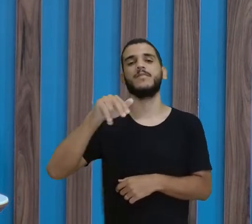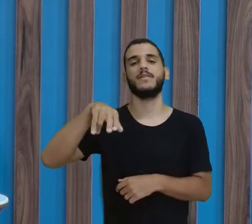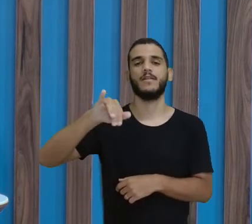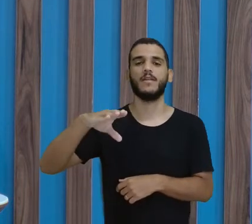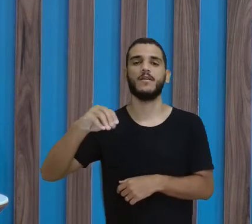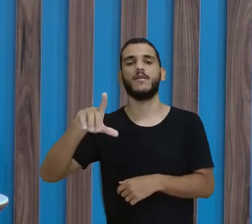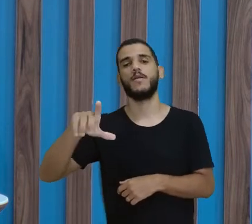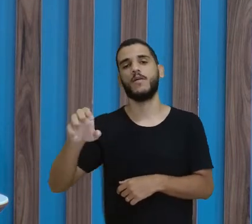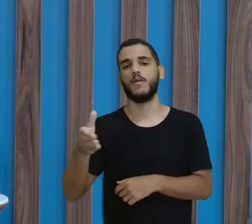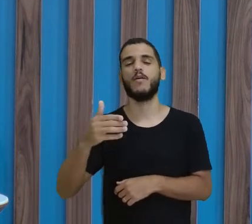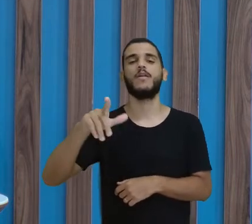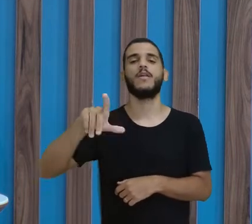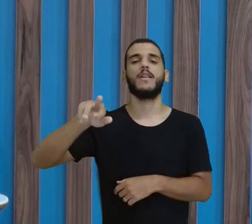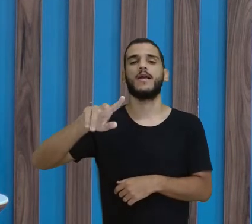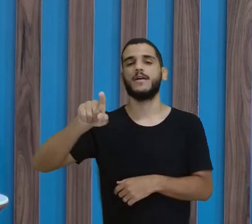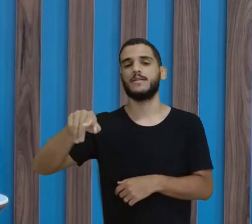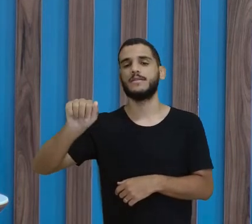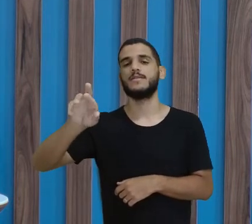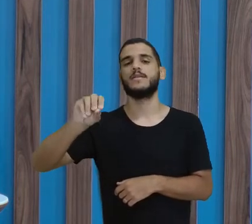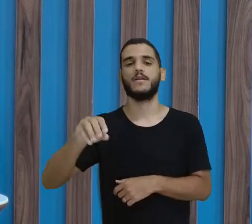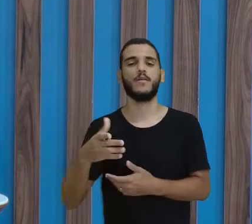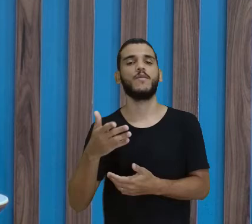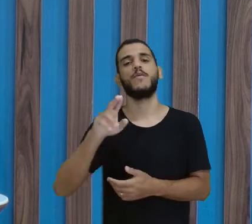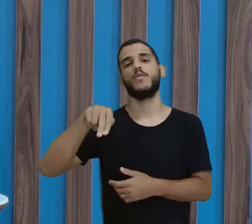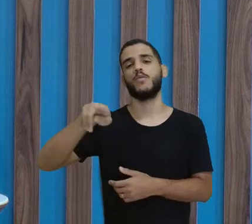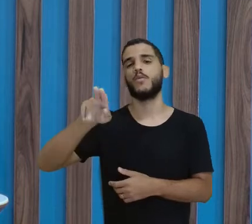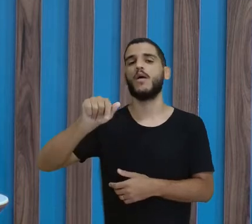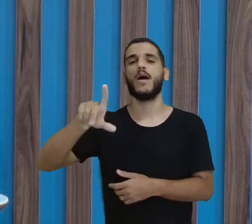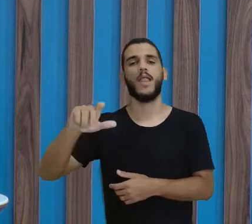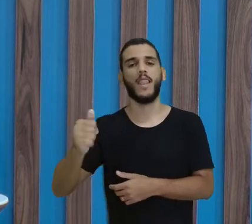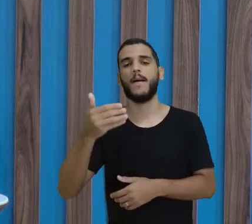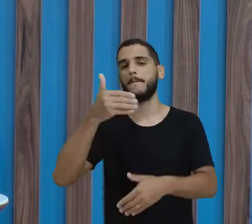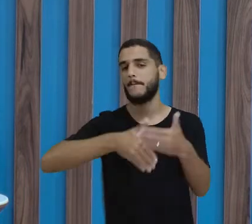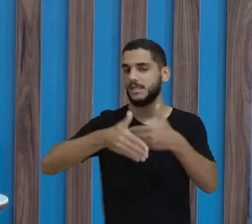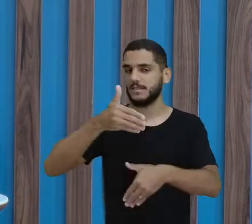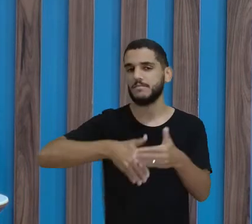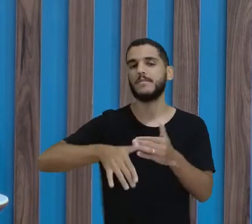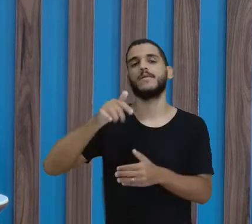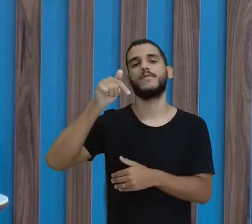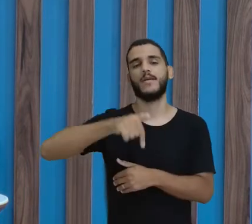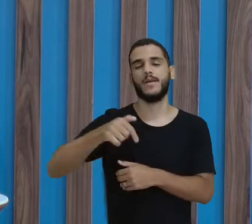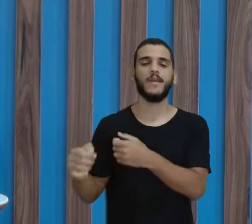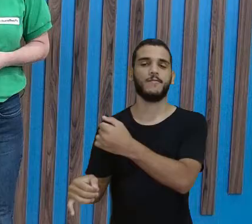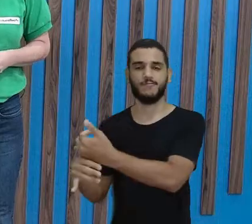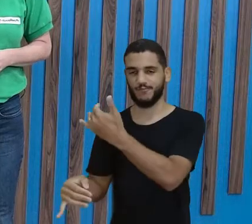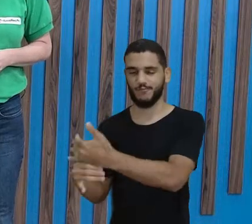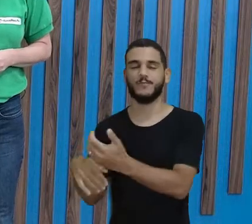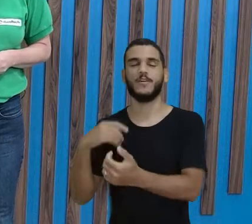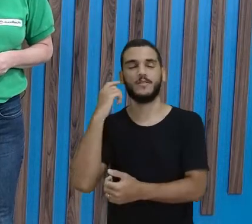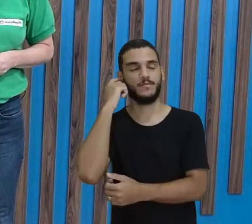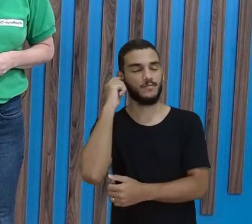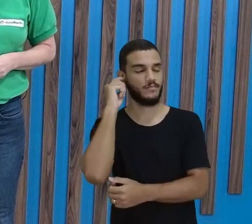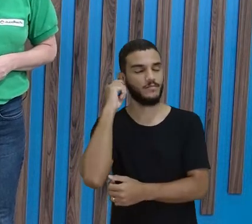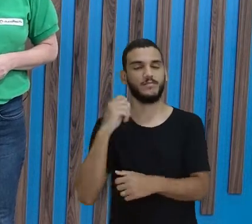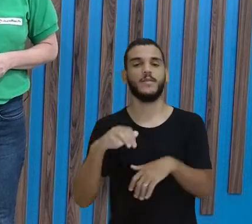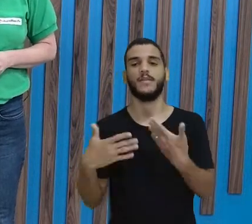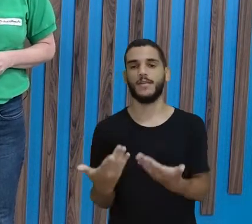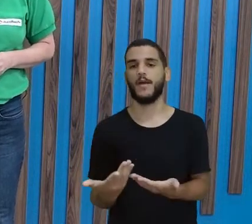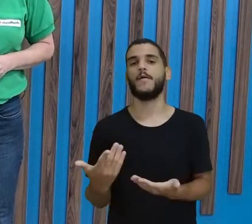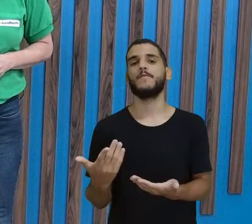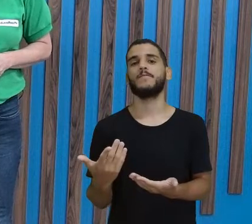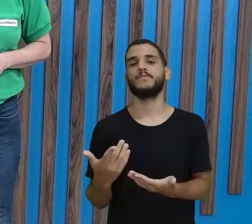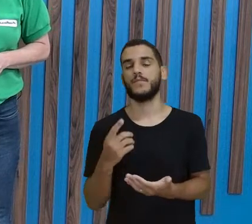Lázaro, Nuala. Um beijão, gente. Que bom que vocês estão aqui. Participem conosco. Isso, permanece aí com a gente, que agora